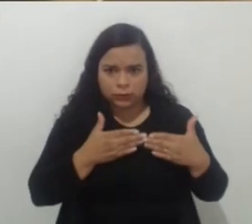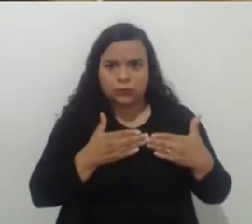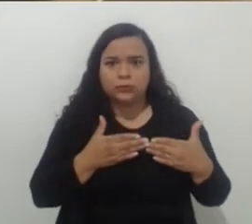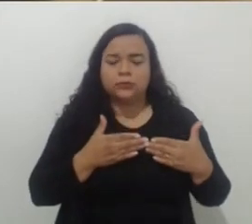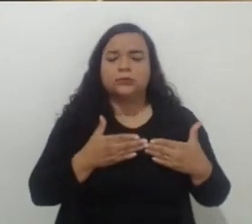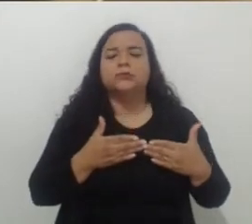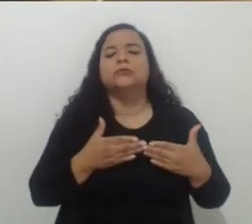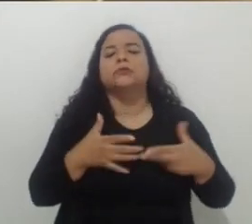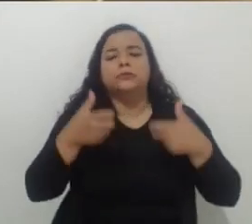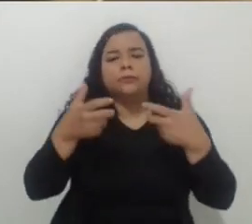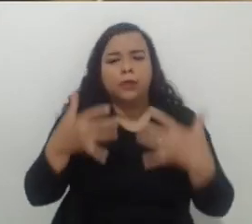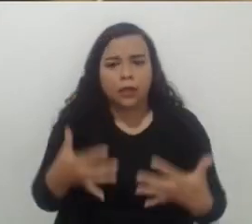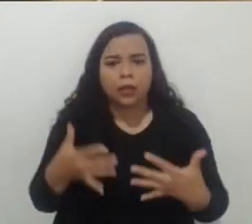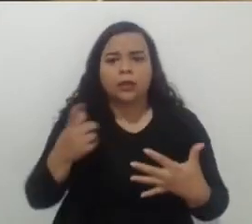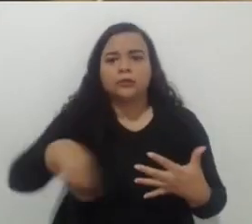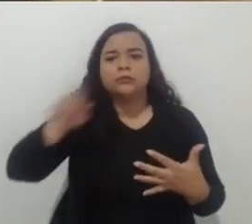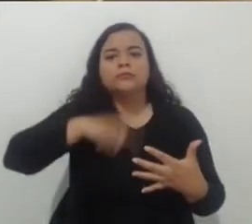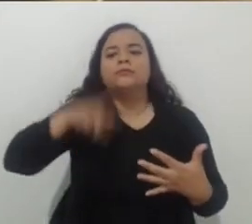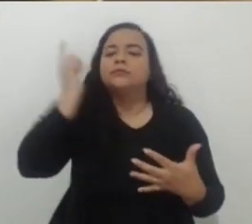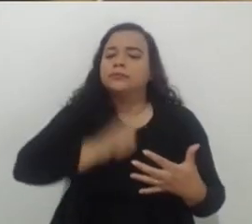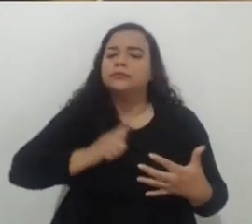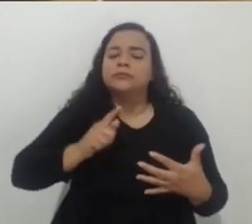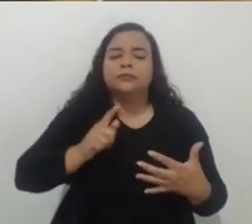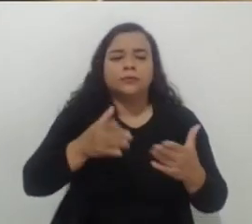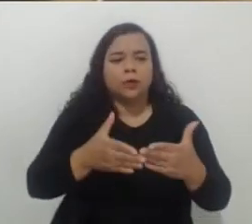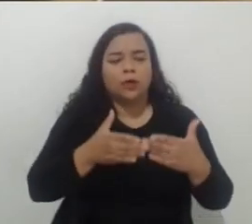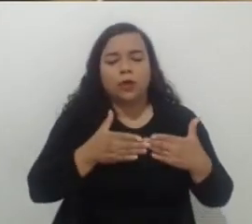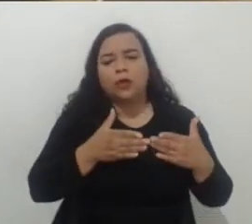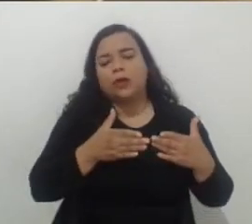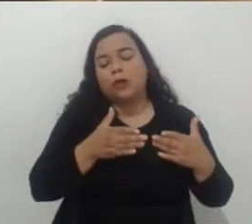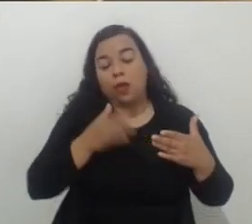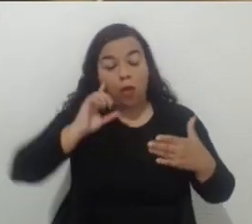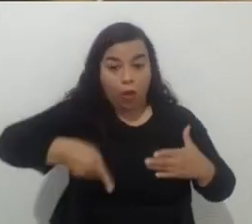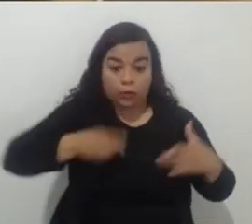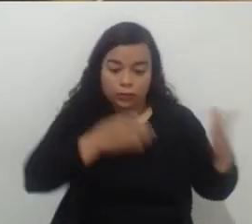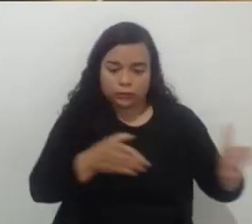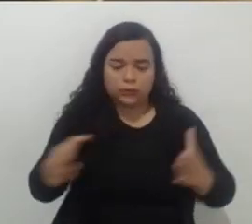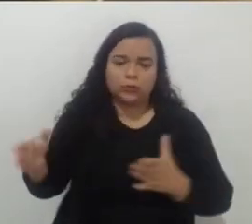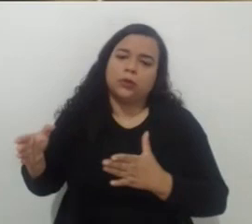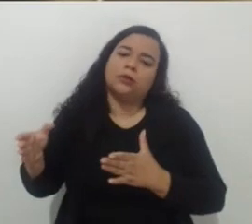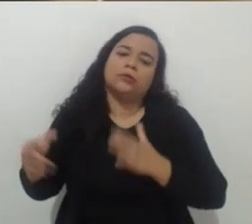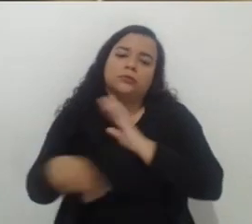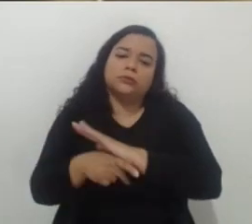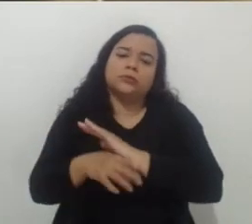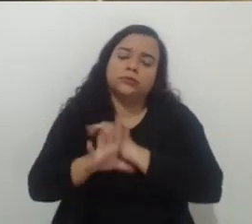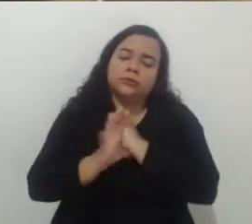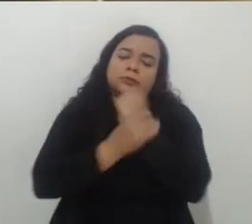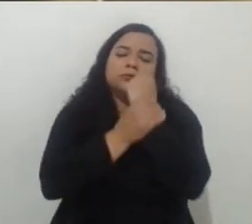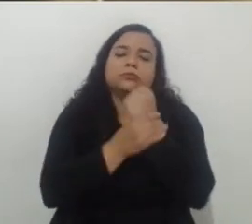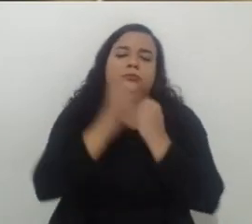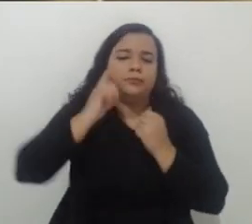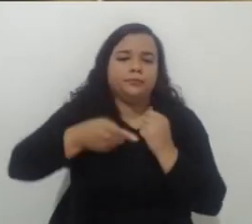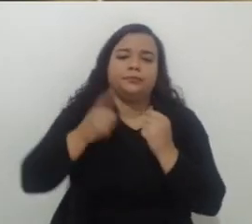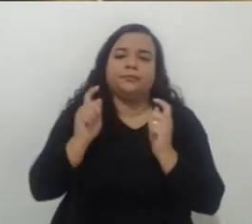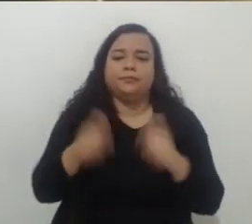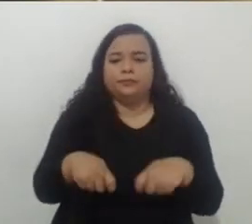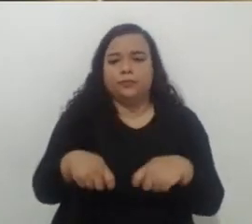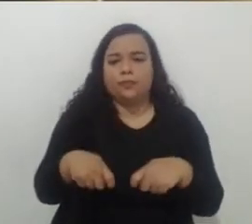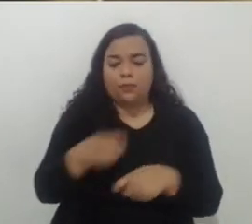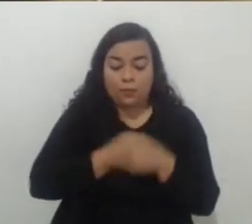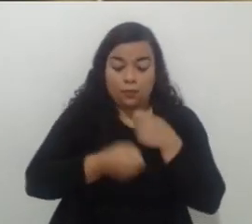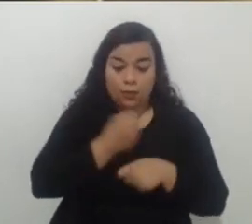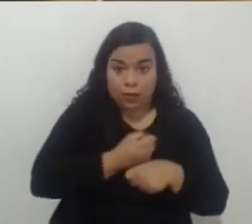se chegue à conclusão de que a ordem de segurança precisa ser deferida. No dia 1 de fevereiro do ano de